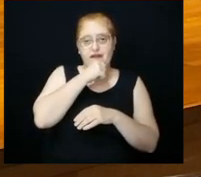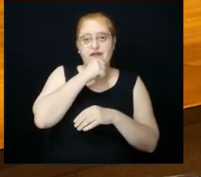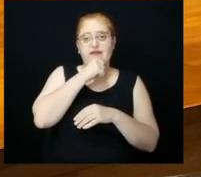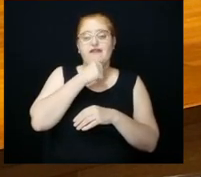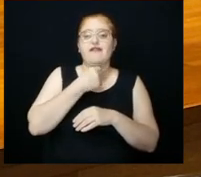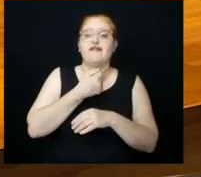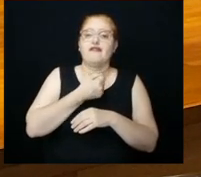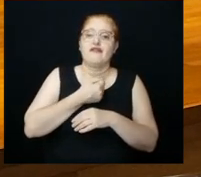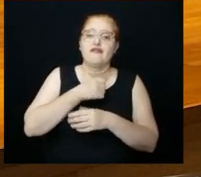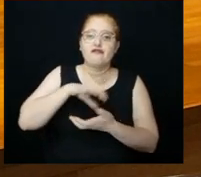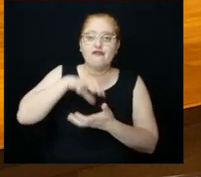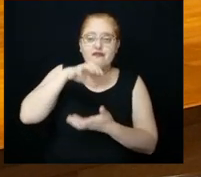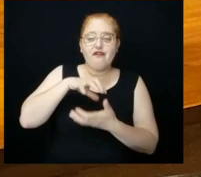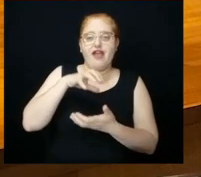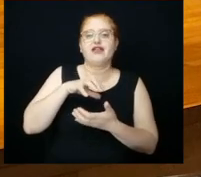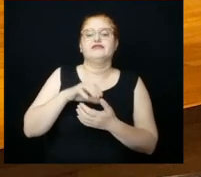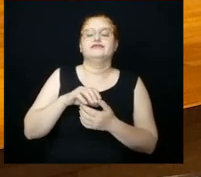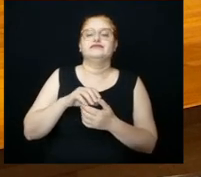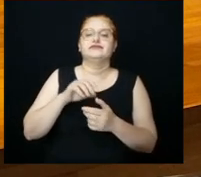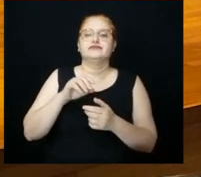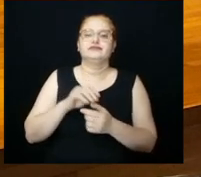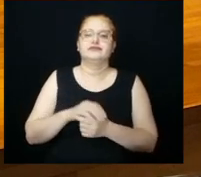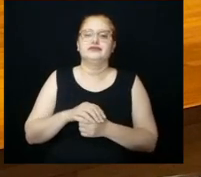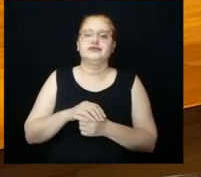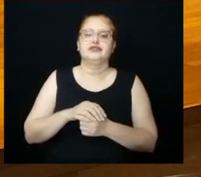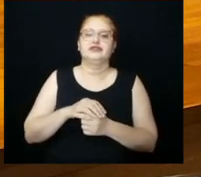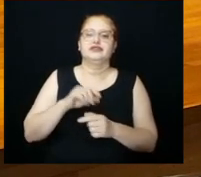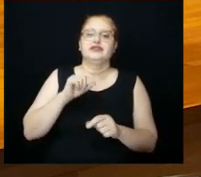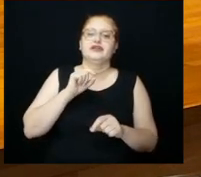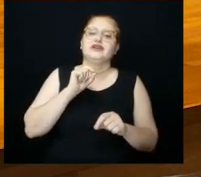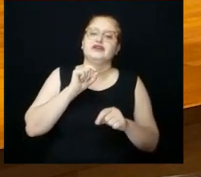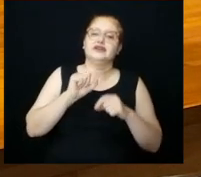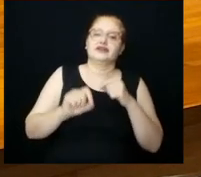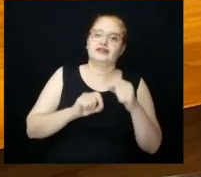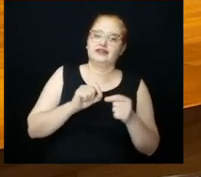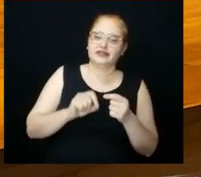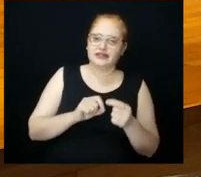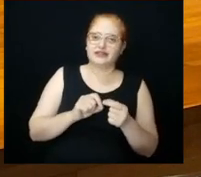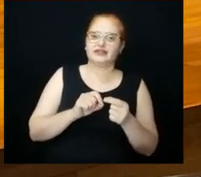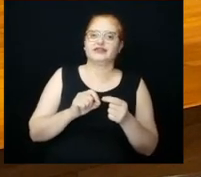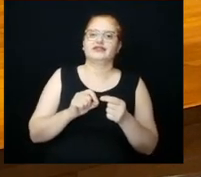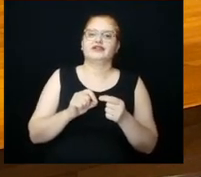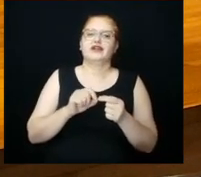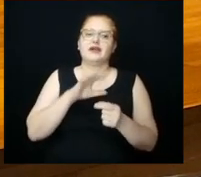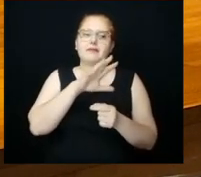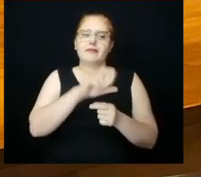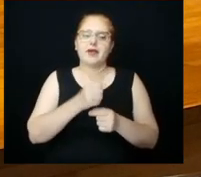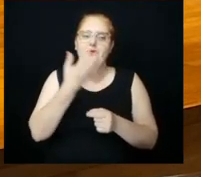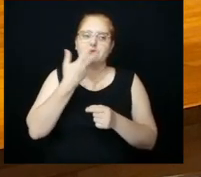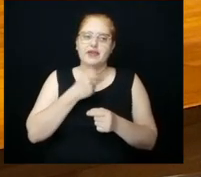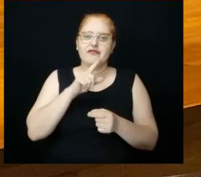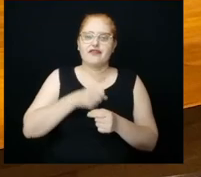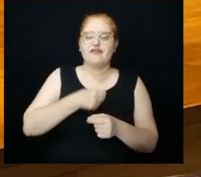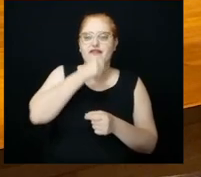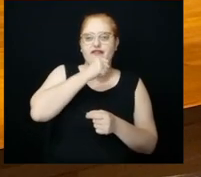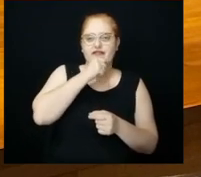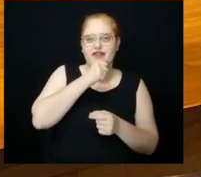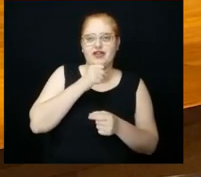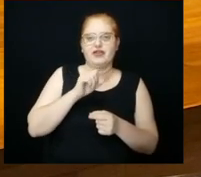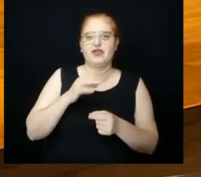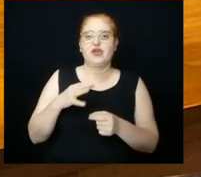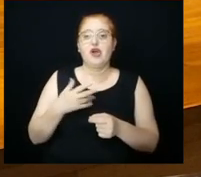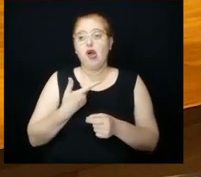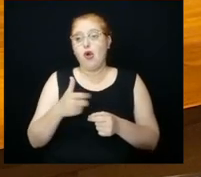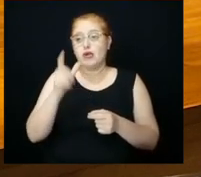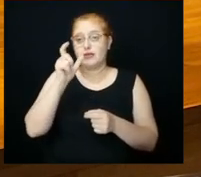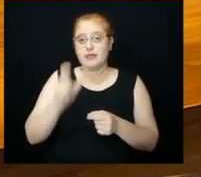Quem o recolhera fora o velho Tuahir. quando todos outros o haviam